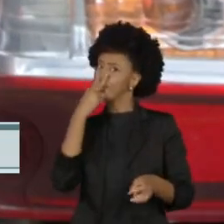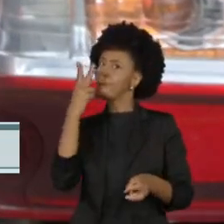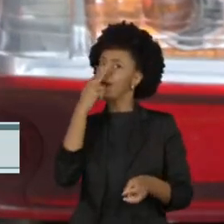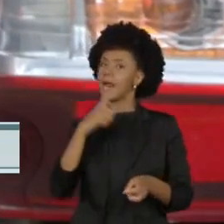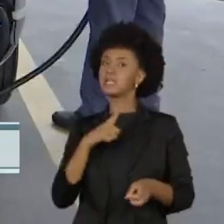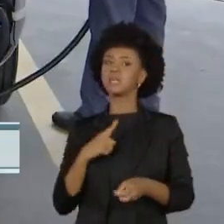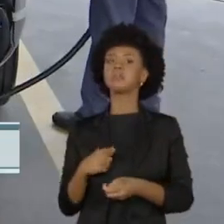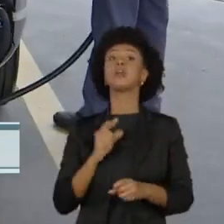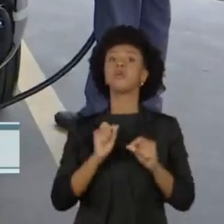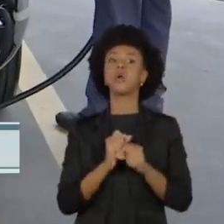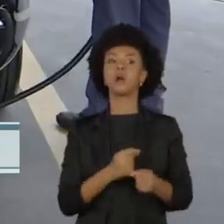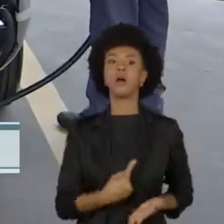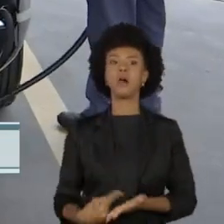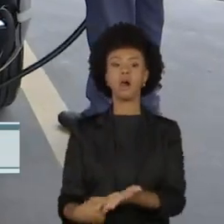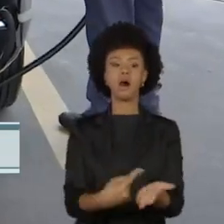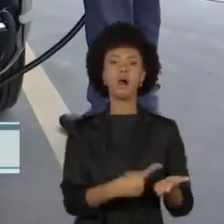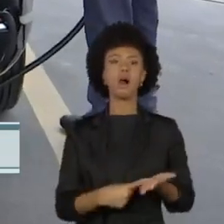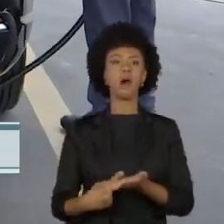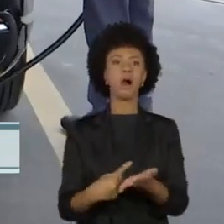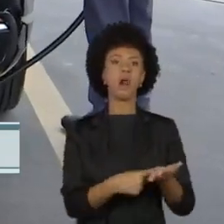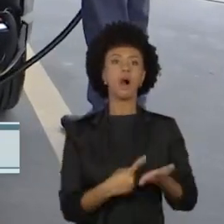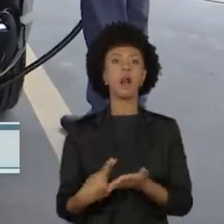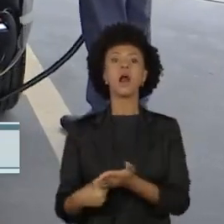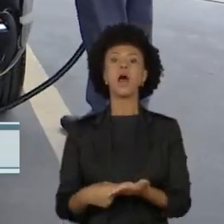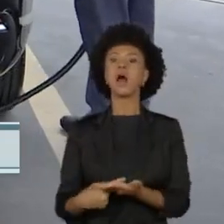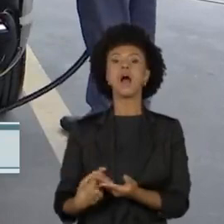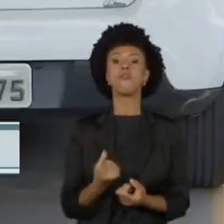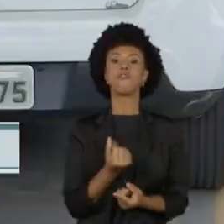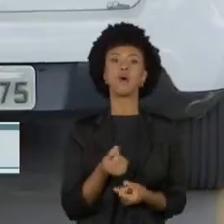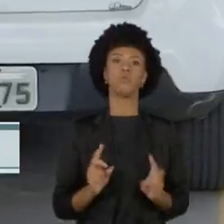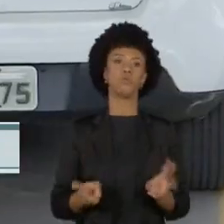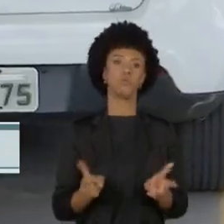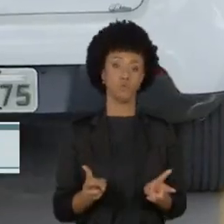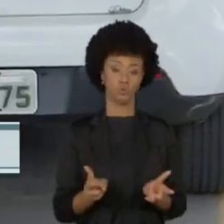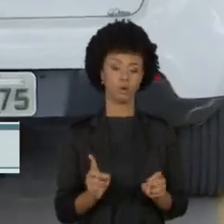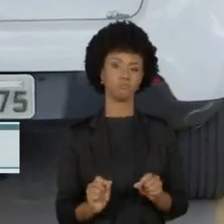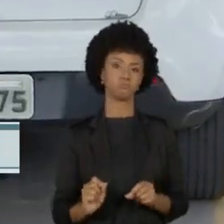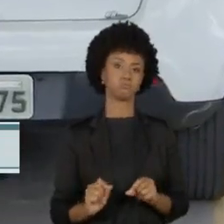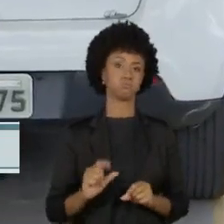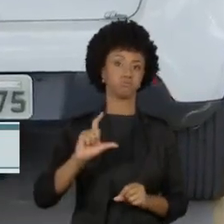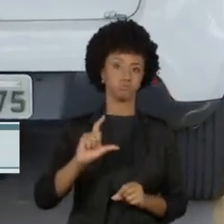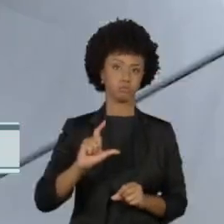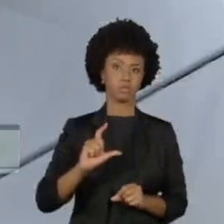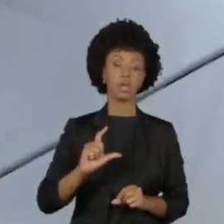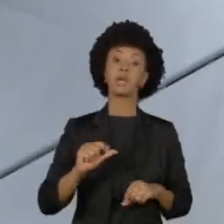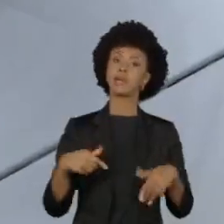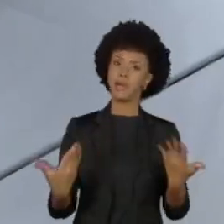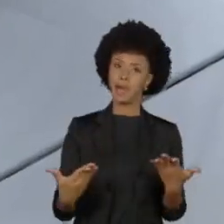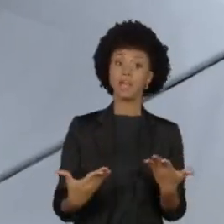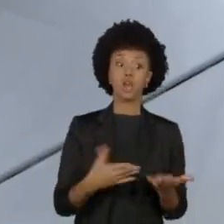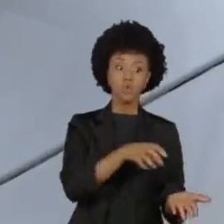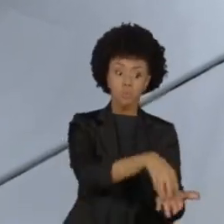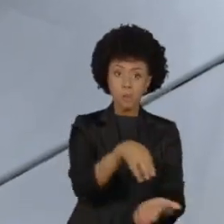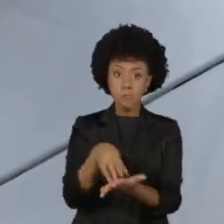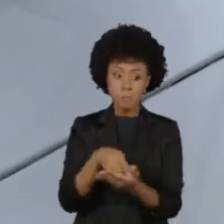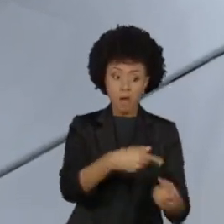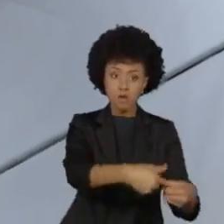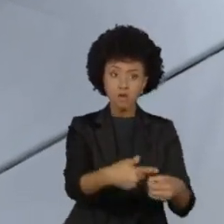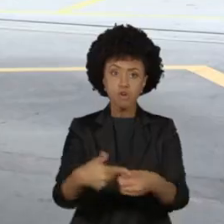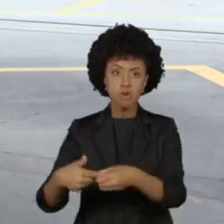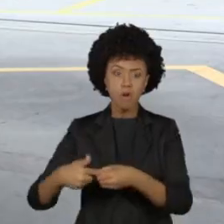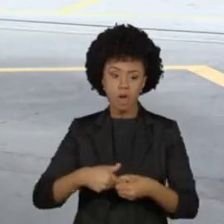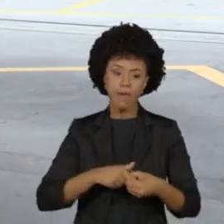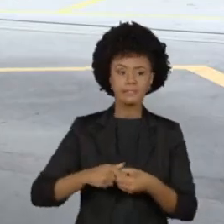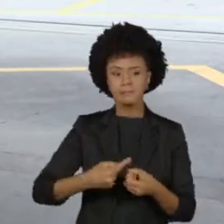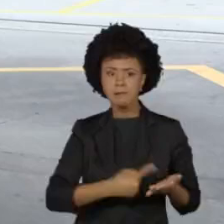o mercado adota as mesmas práticas comerciais nesse caso uma articulação dos postos para aumentar os